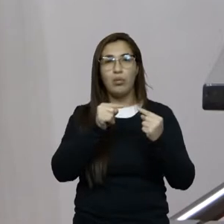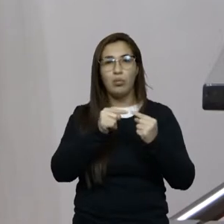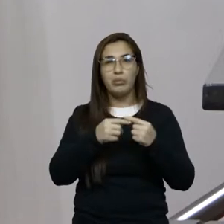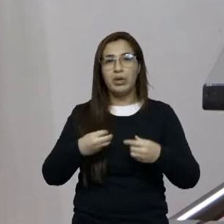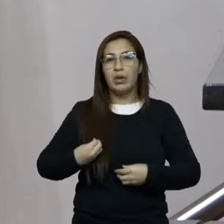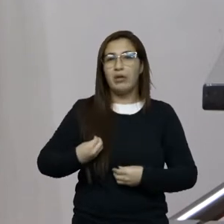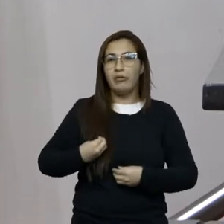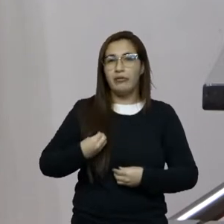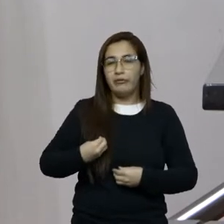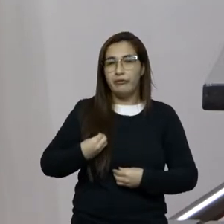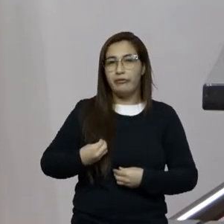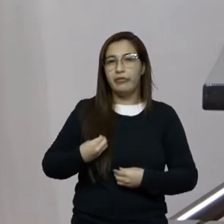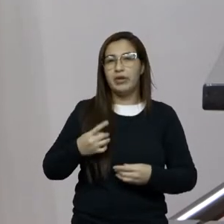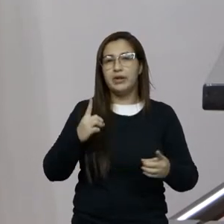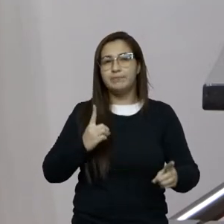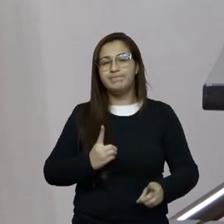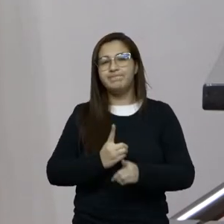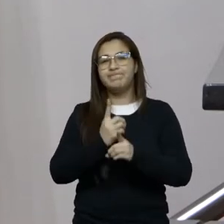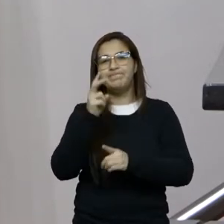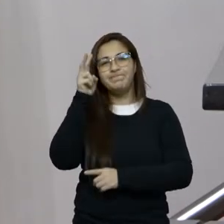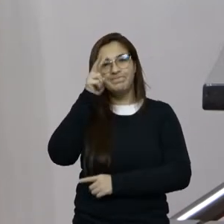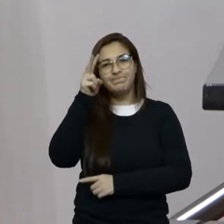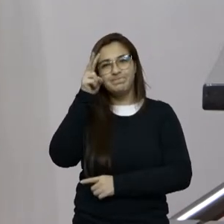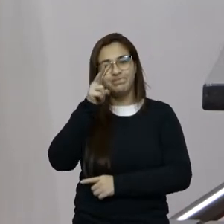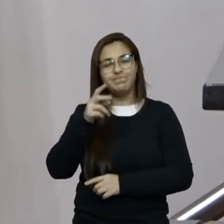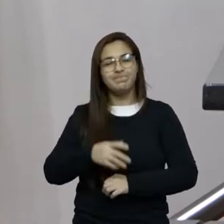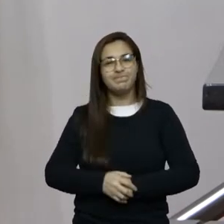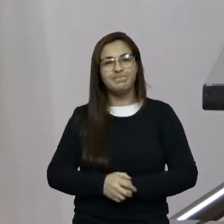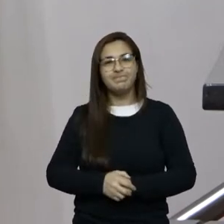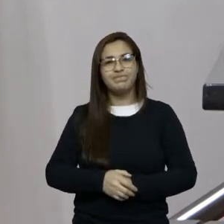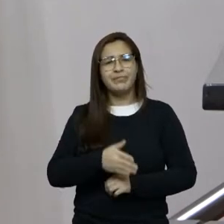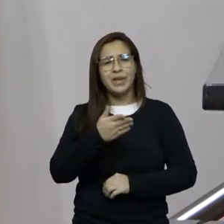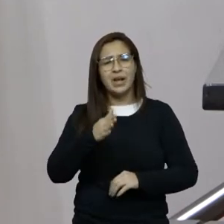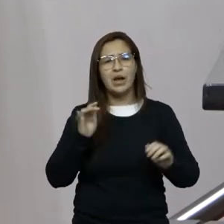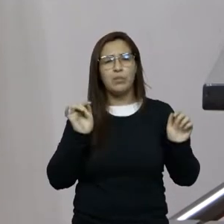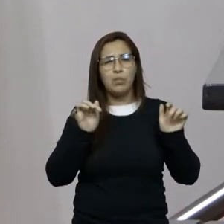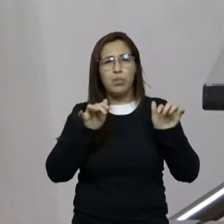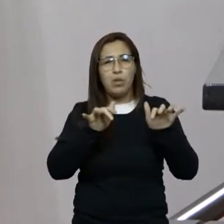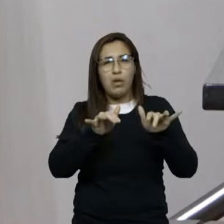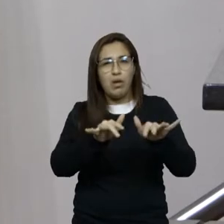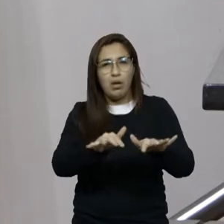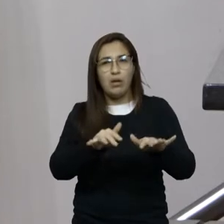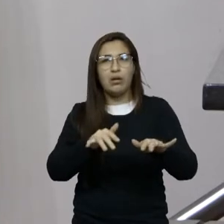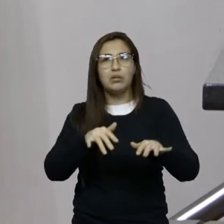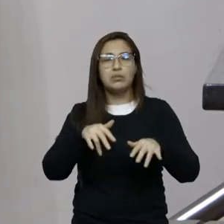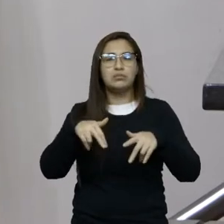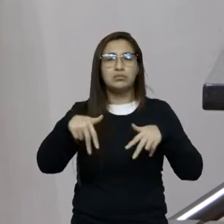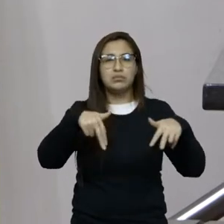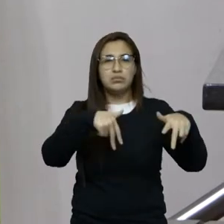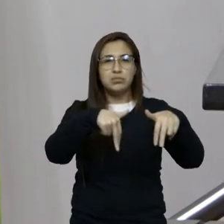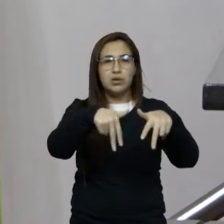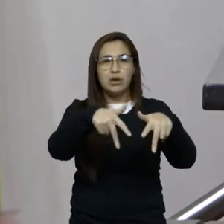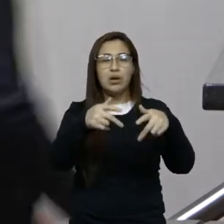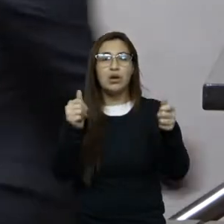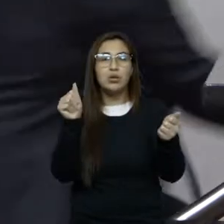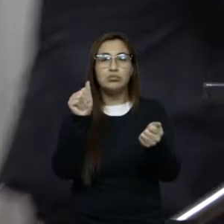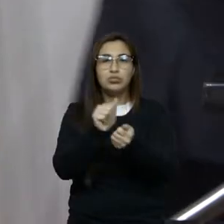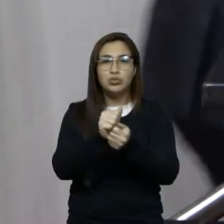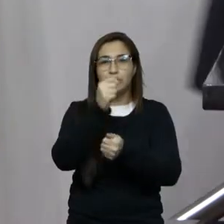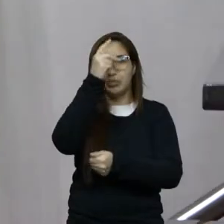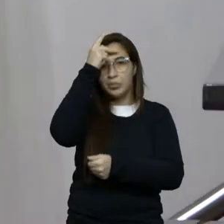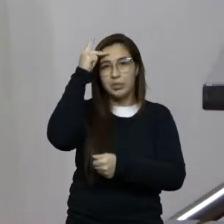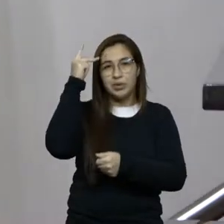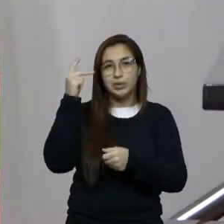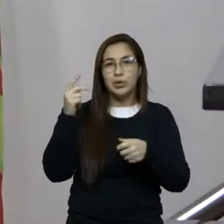encontro EA história na tradicional procissão que percorre as ruas da cidade as pessoas caminham juntas